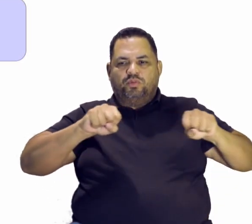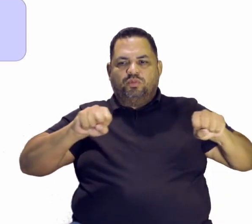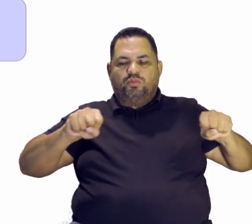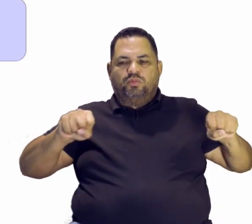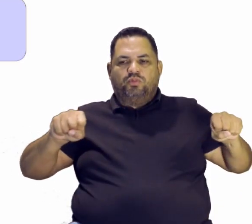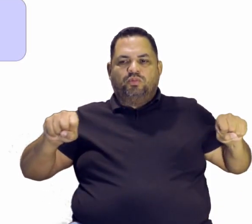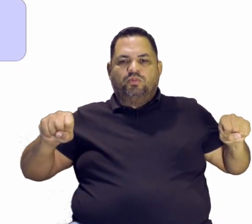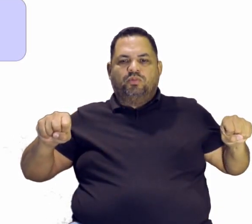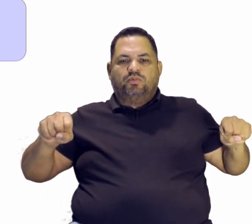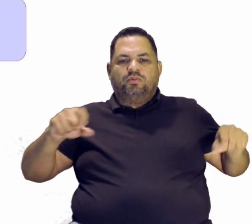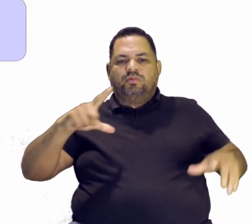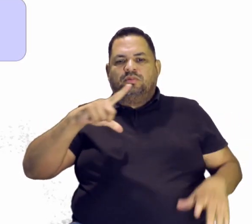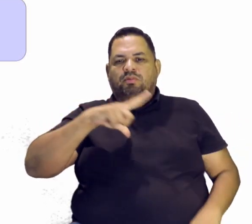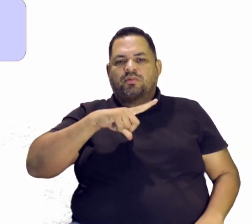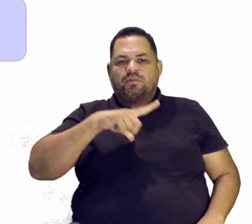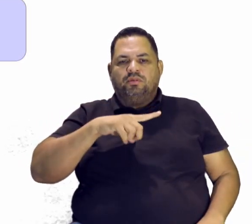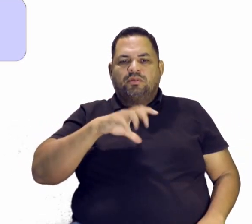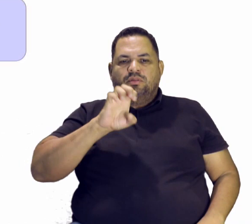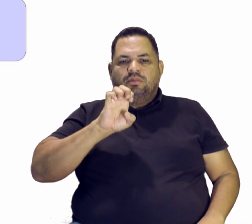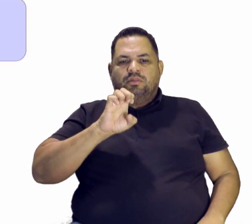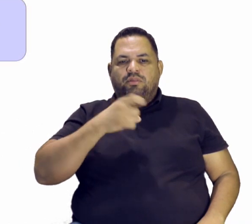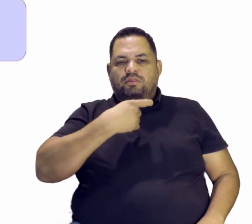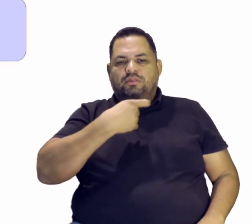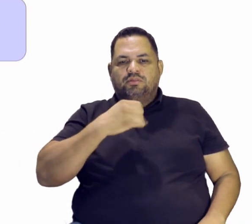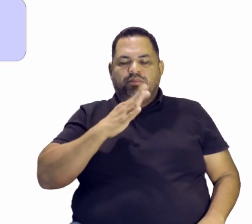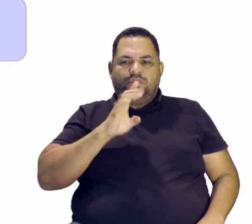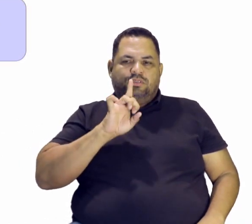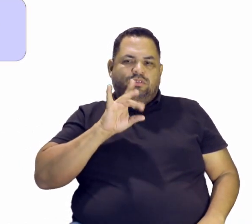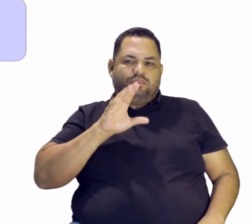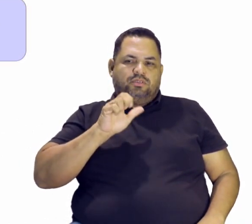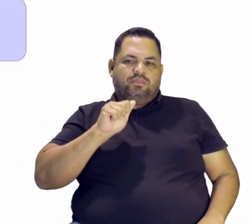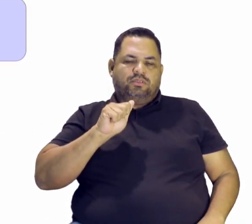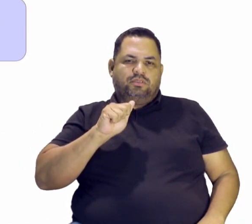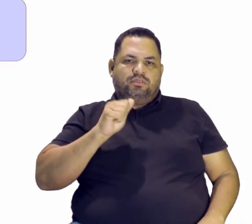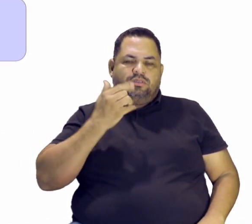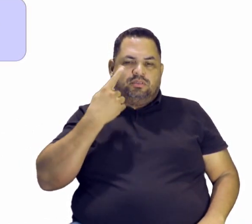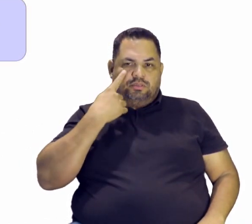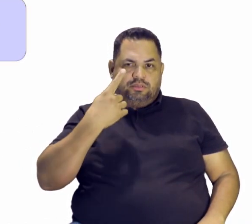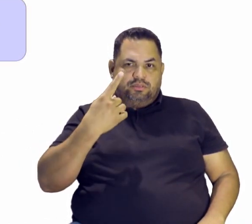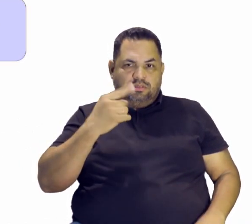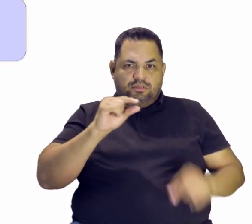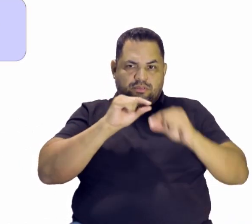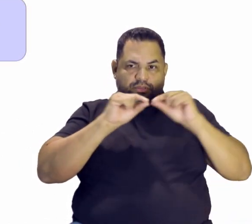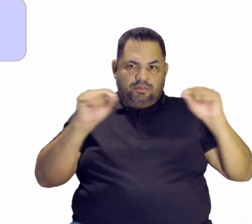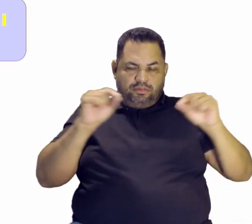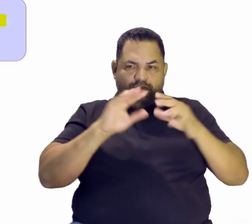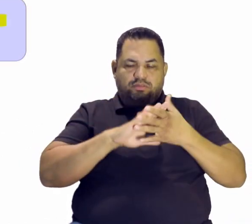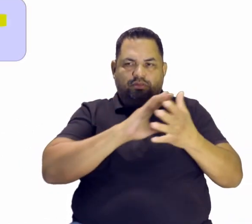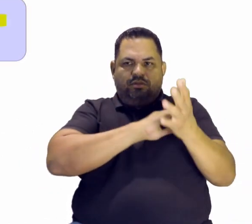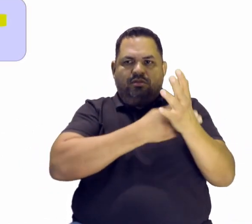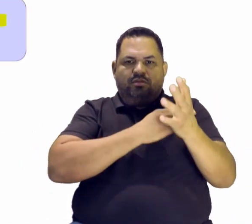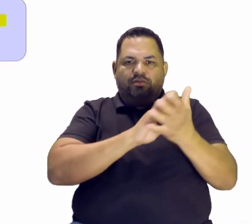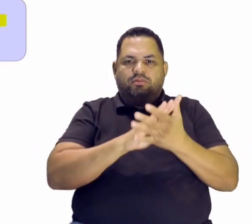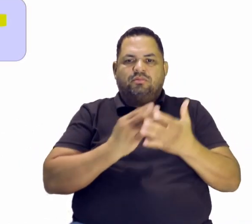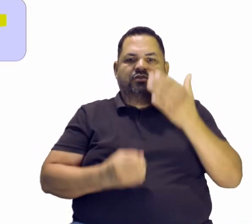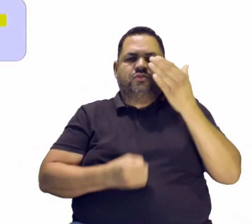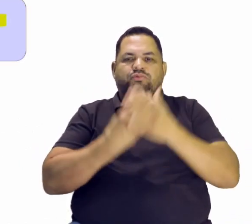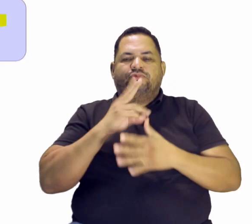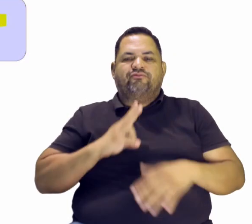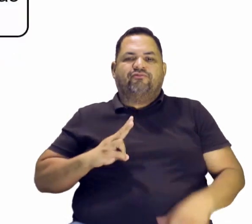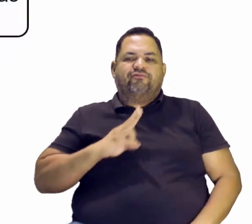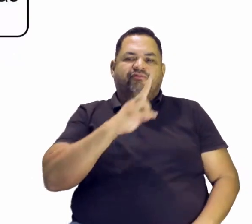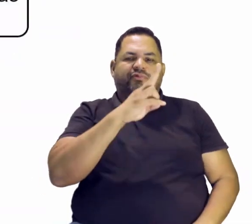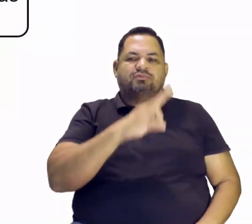aí excêntrica. Então essas são as formas de recrutar essas fibras musculares que vão me gerar força,